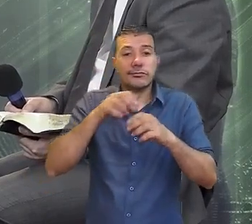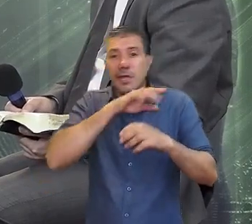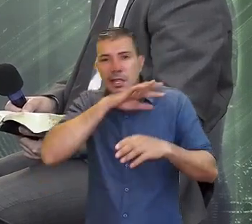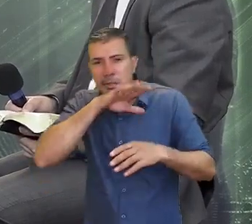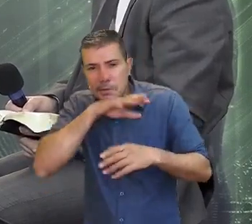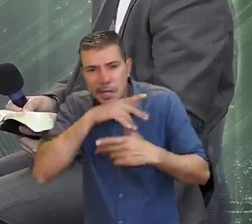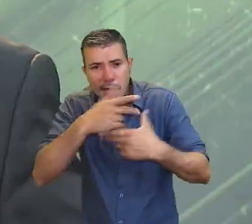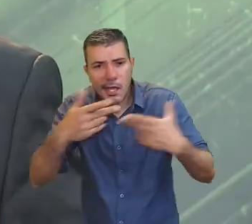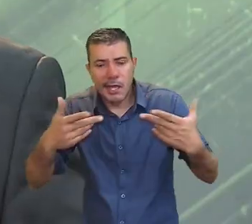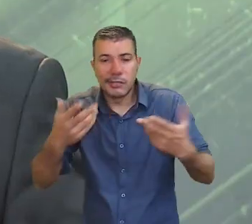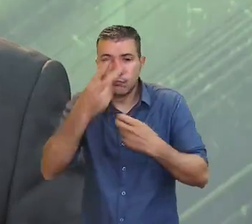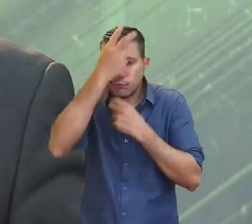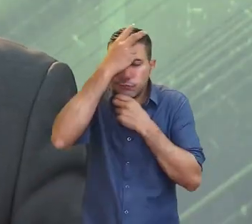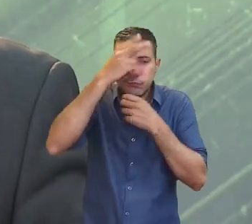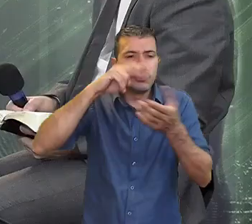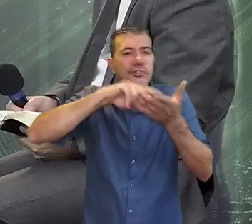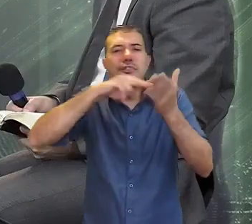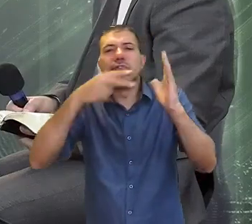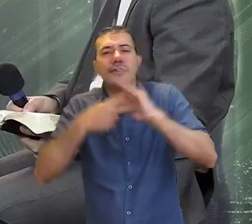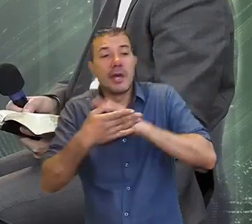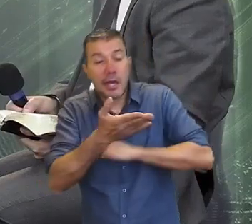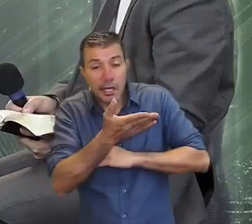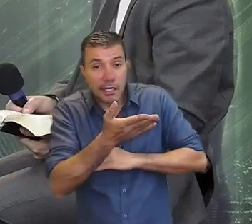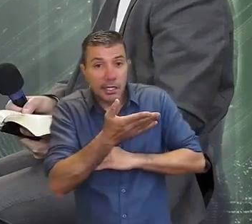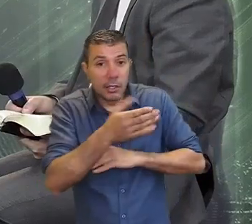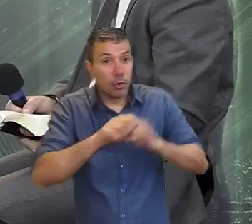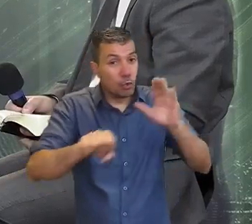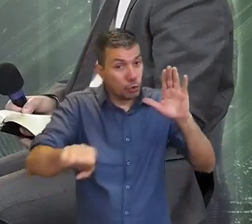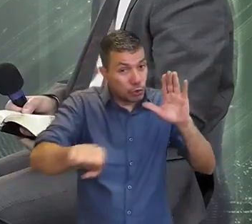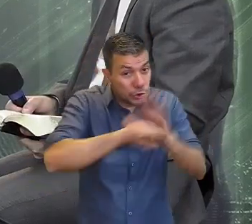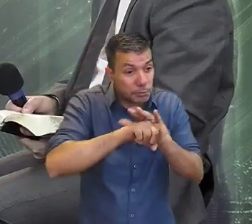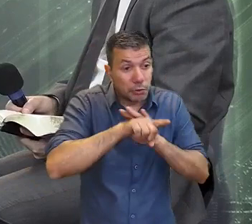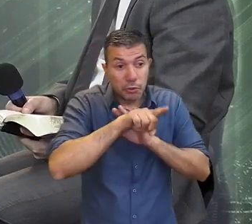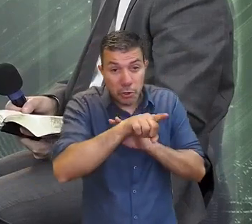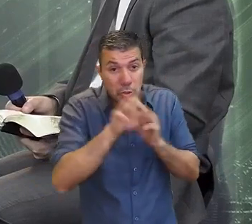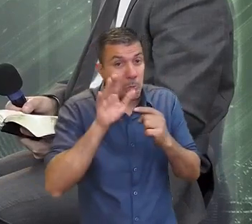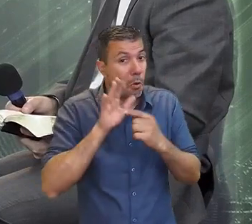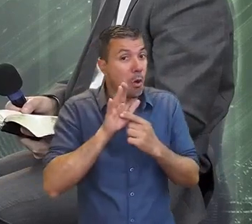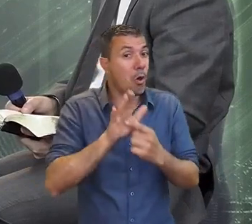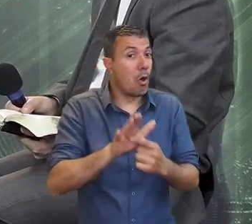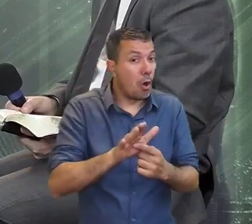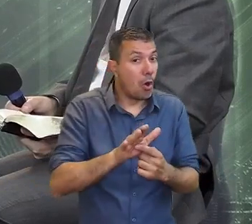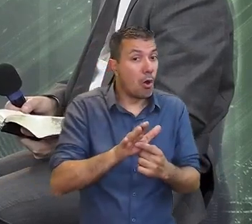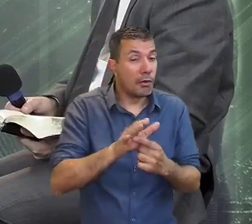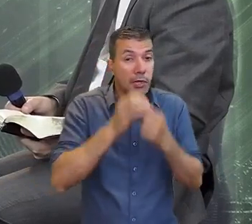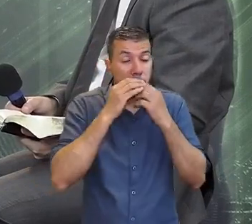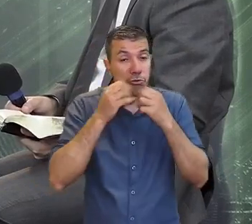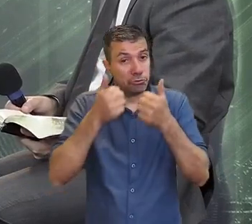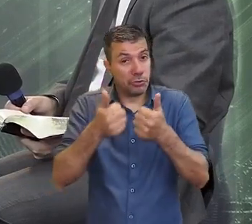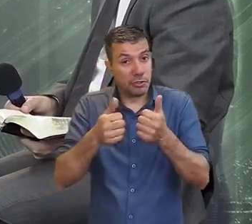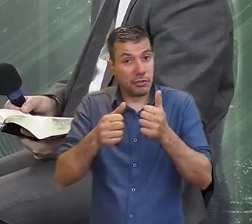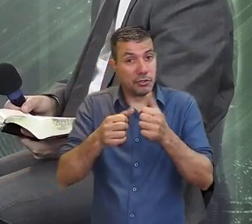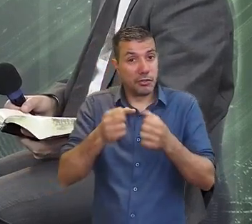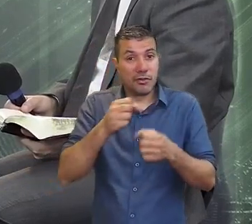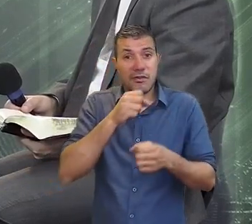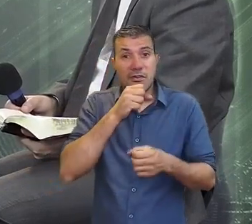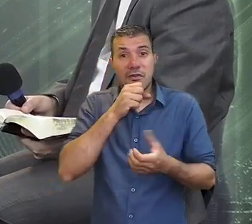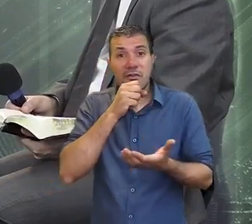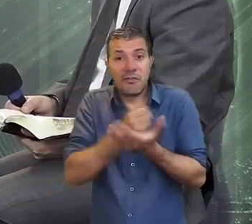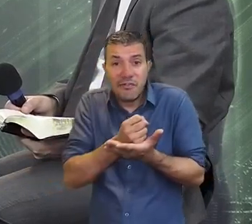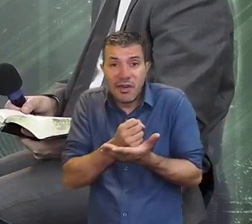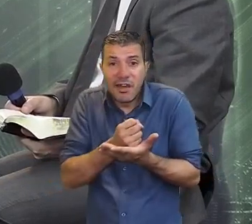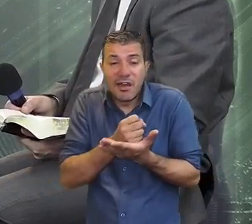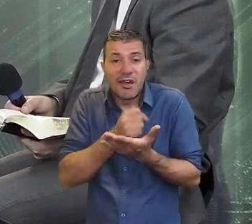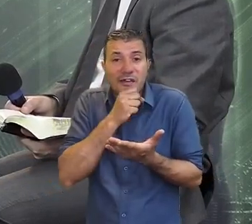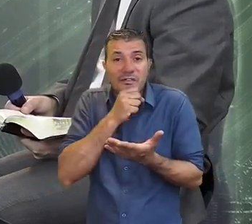eles? Na realidade, pastor, o simbolismo que nós encontramos, o pastor Casimiro falou muito bem do Velho Testamento,